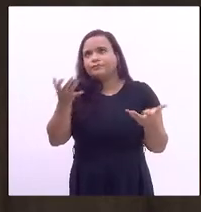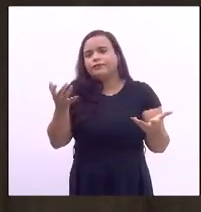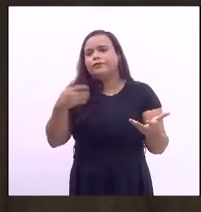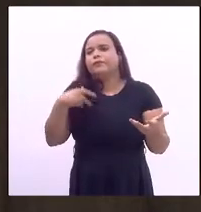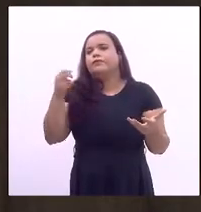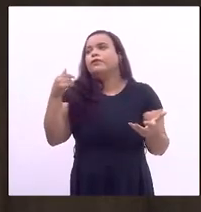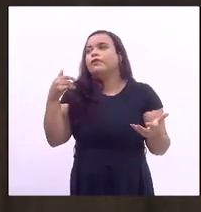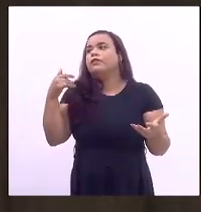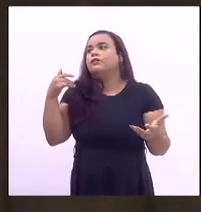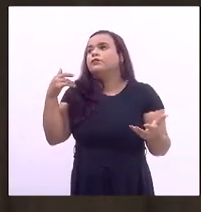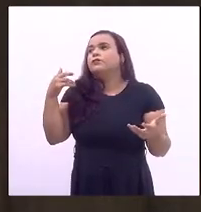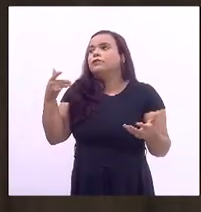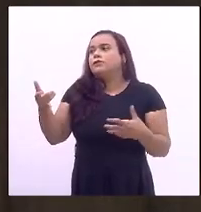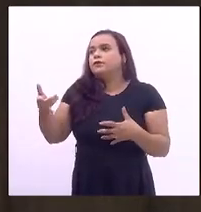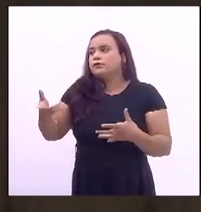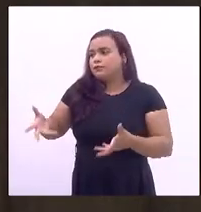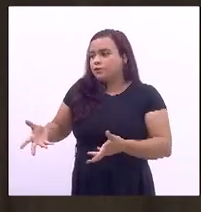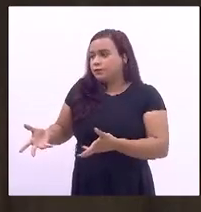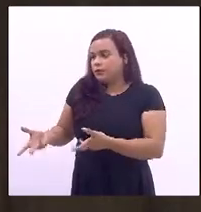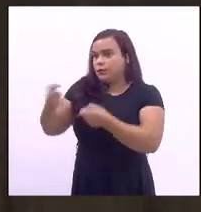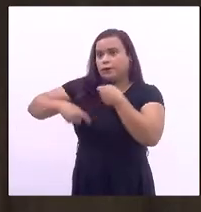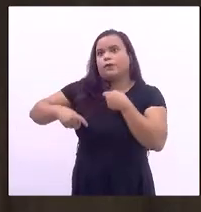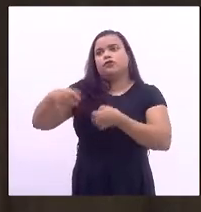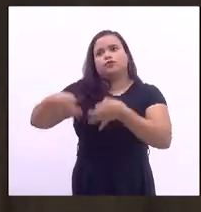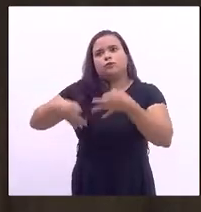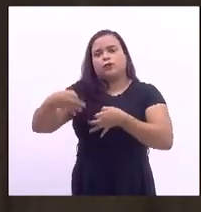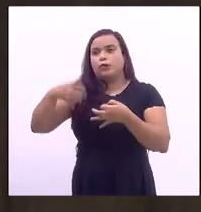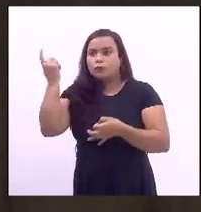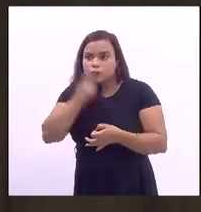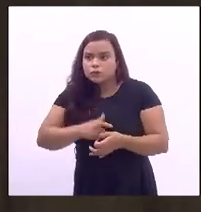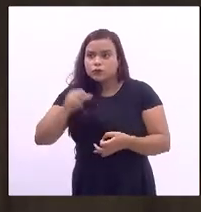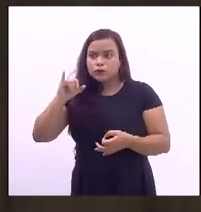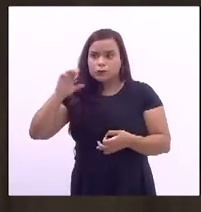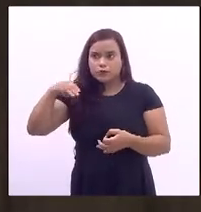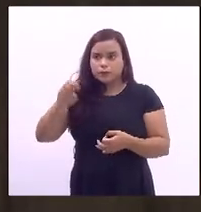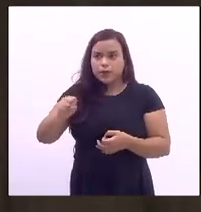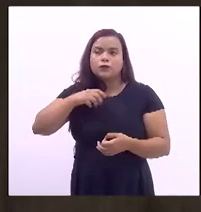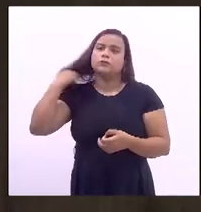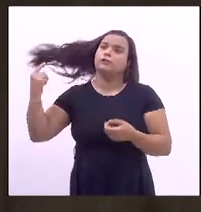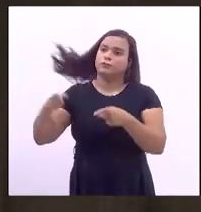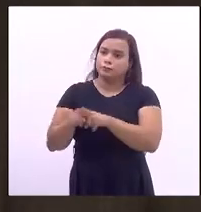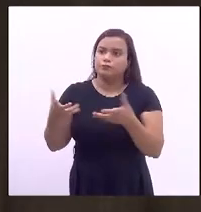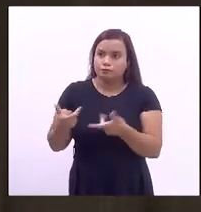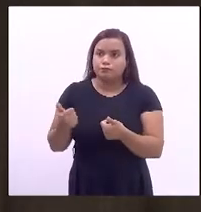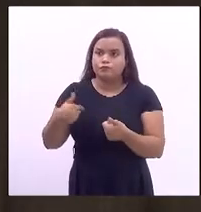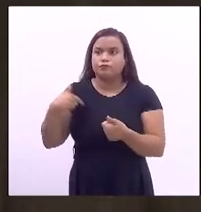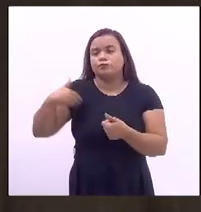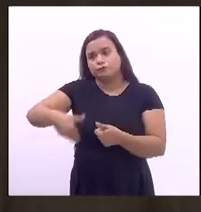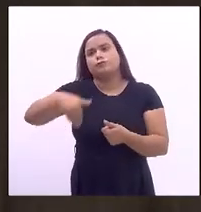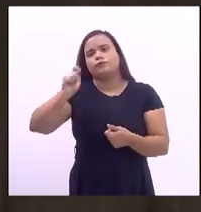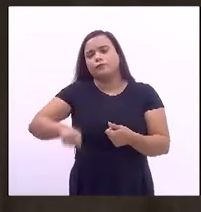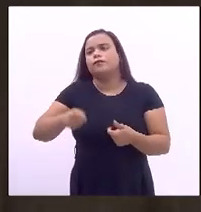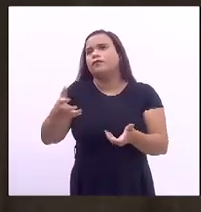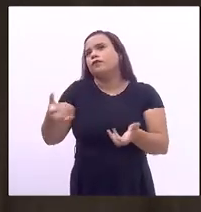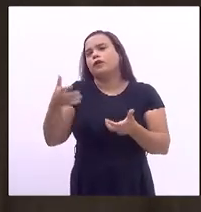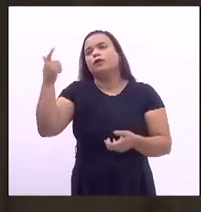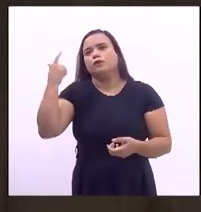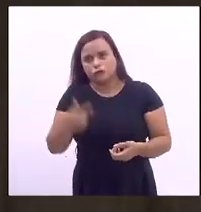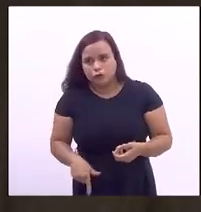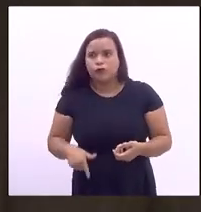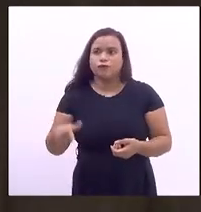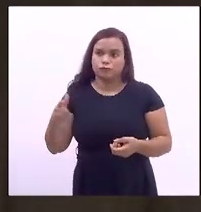recuperação judicial consigo um grande parceiro de cms daqui a pouco eu posso querendo falar com o segundo para conseguir de novo